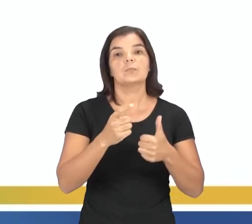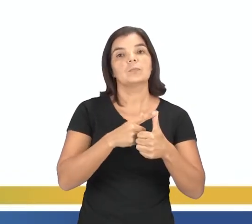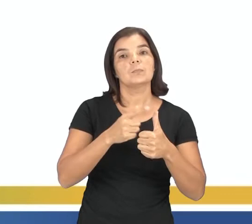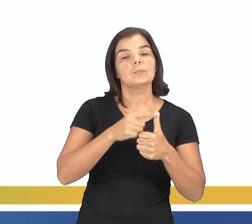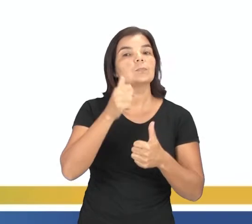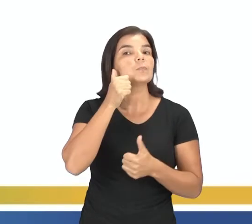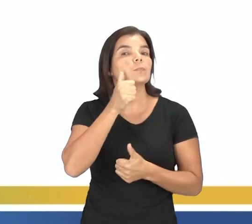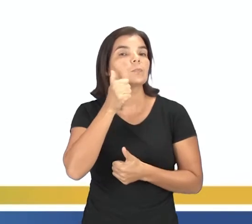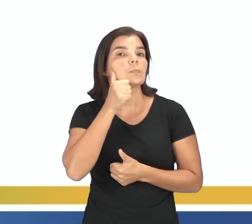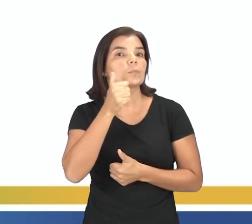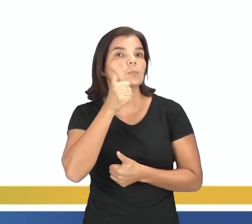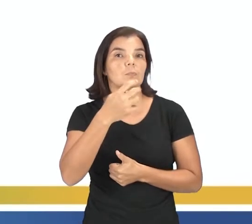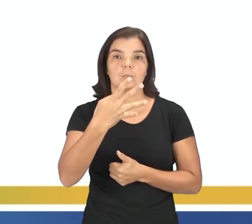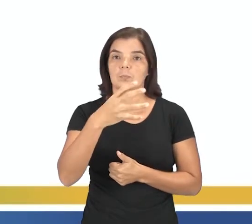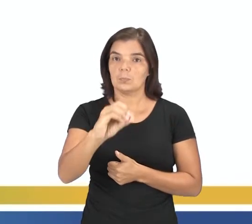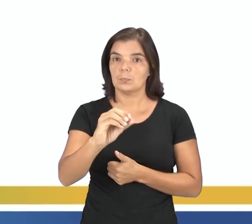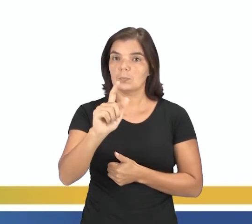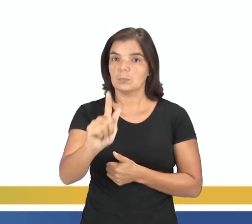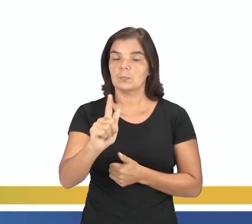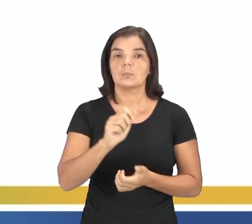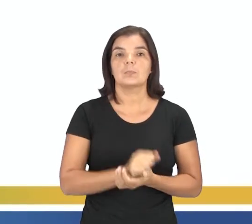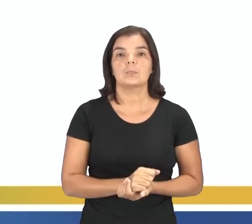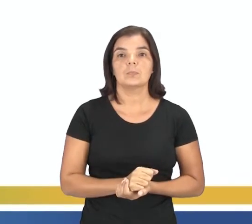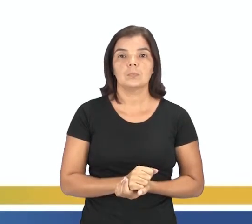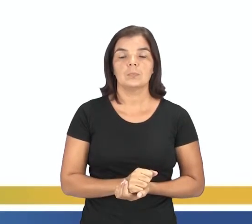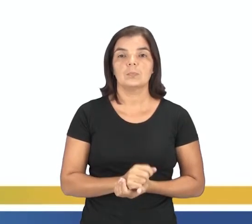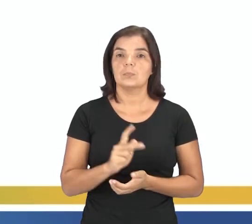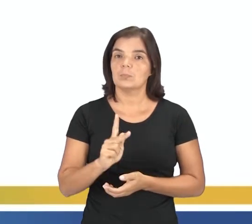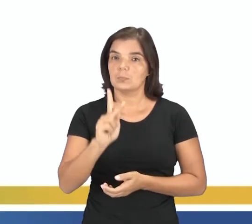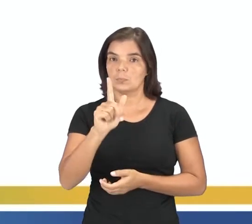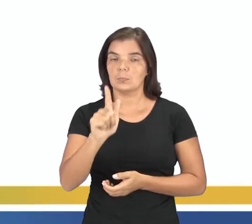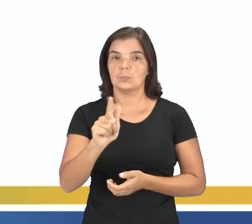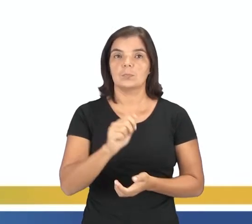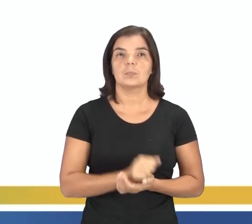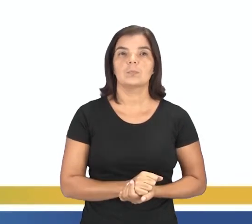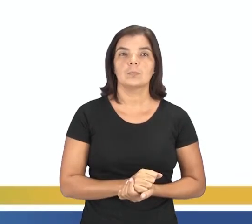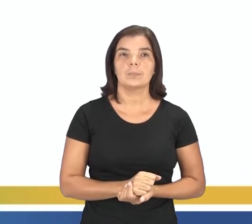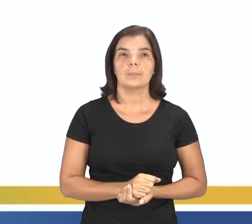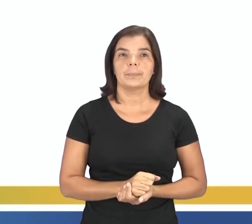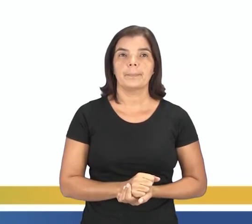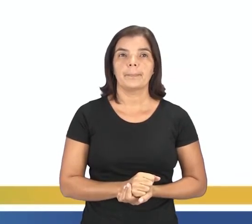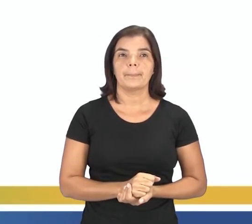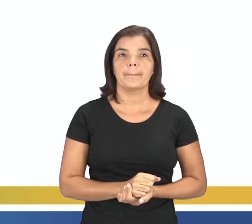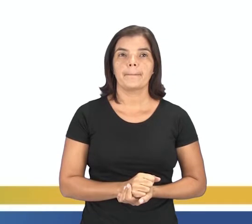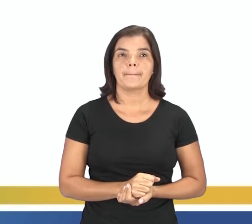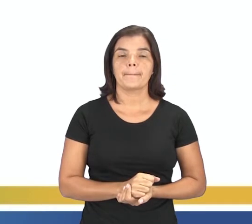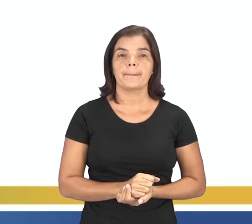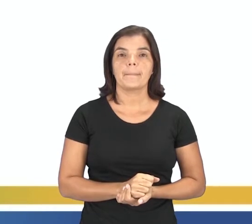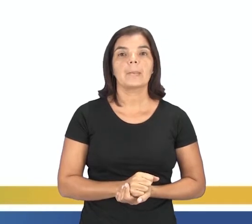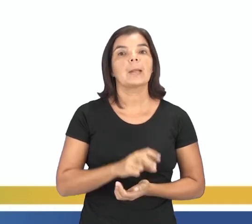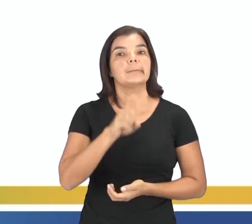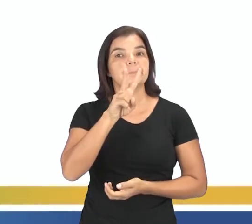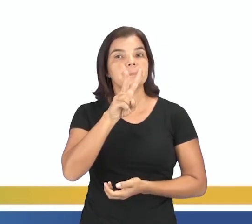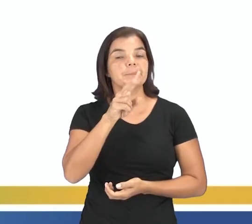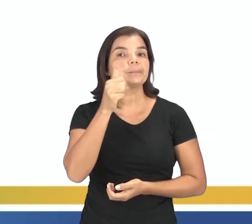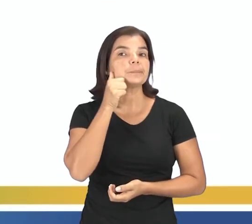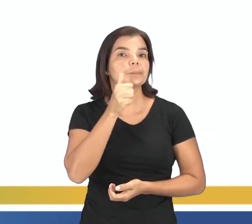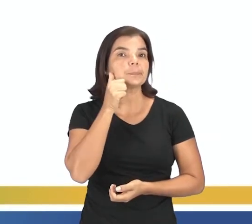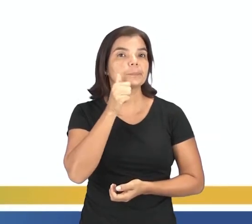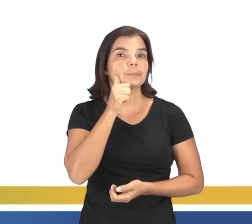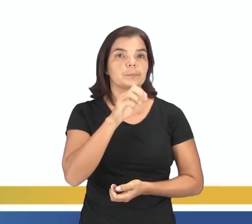garota 40 gramas, ou melhor, 40 kg, a velocidade da